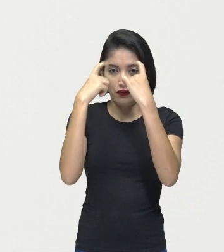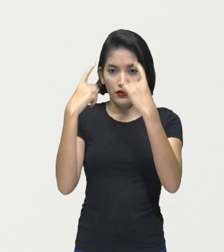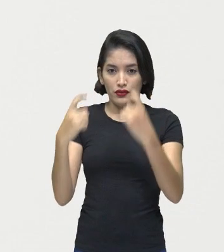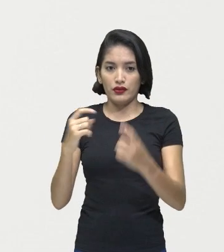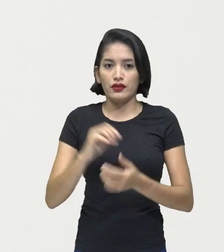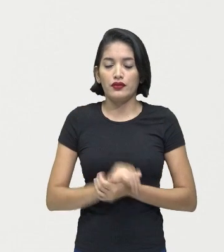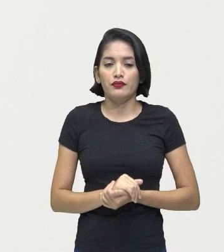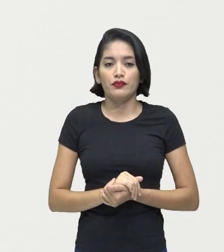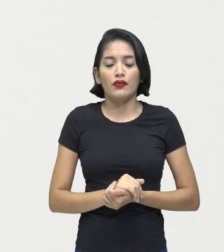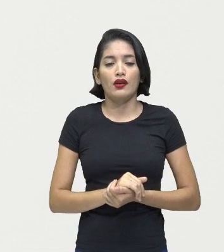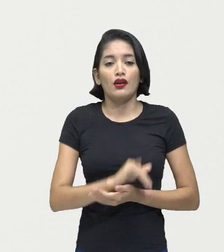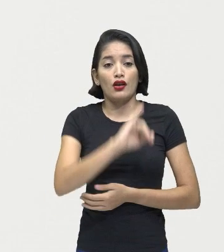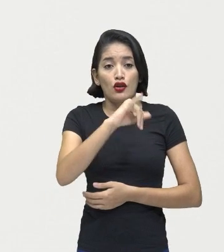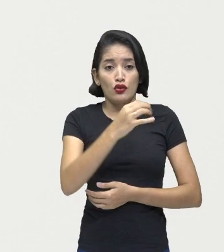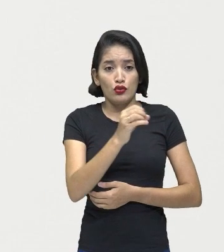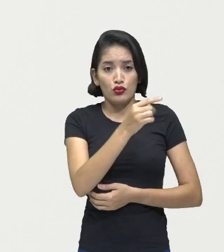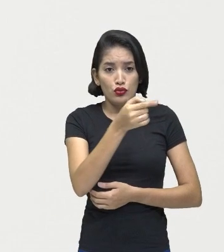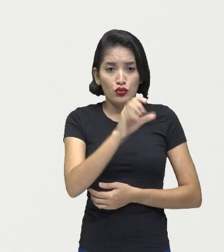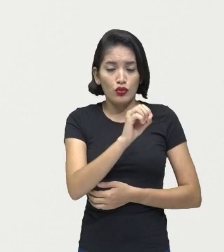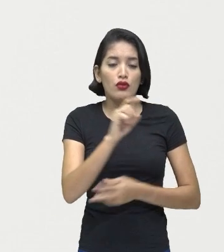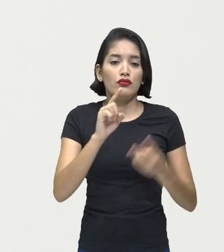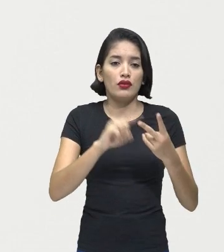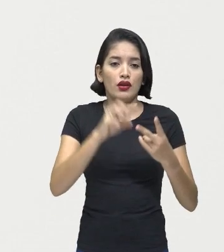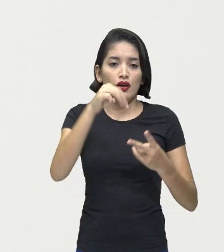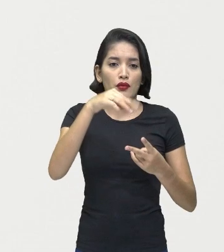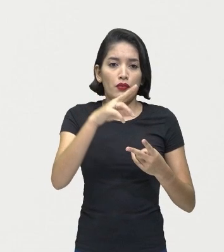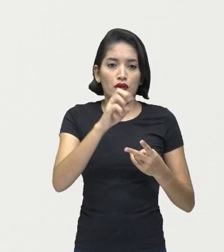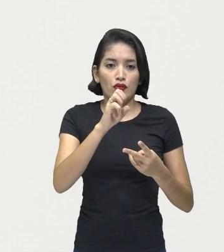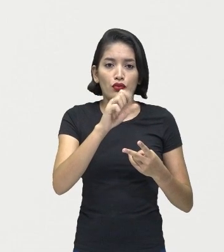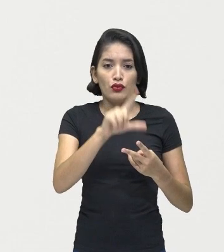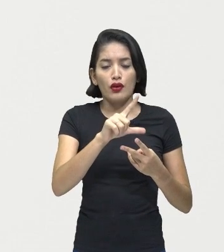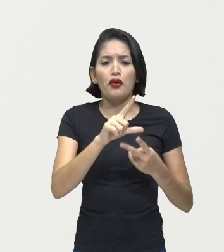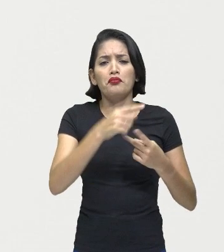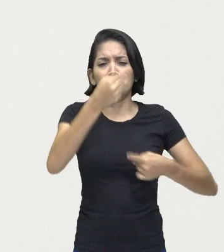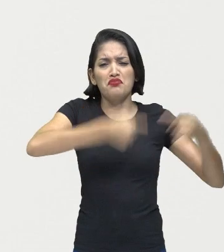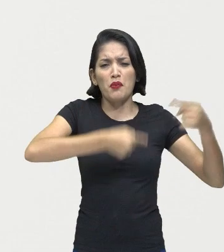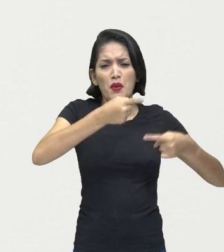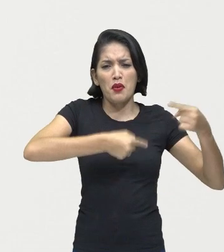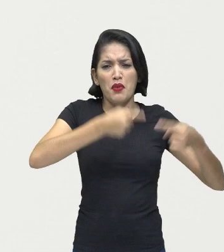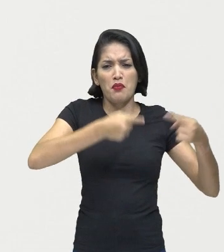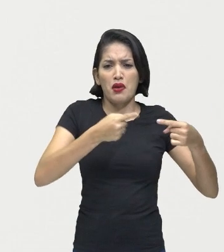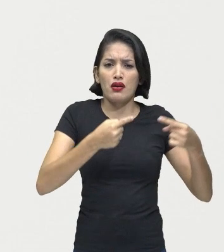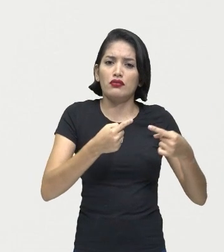João e Manuel vivem discutindo entre si.